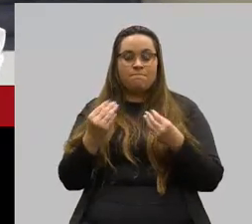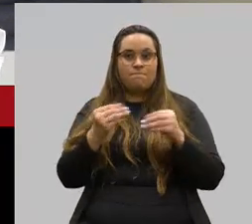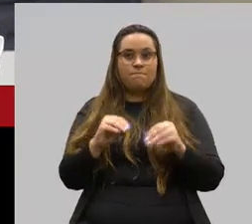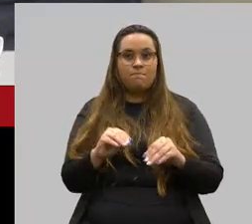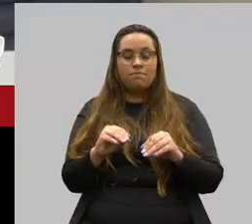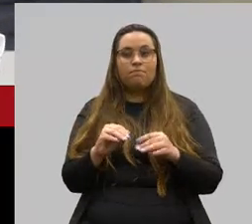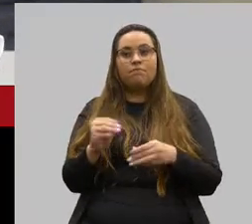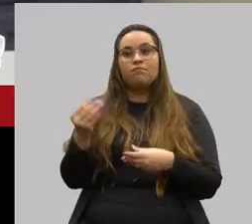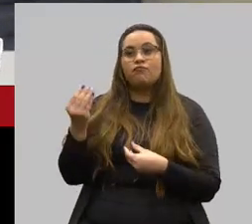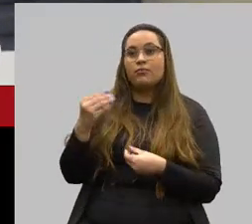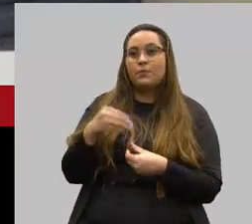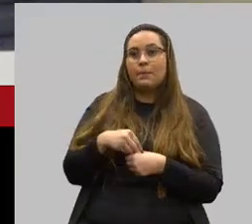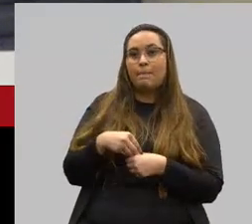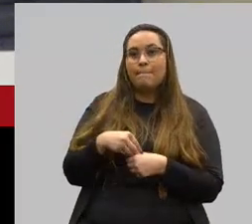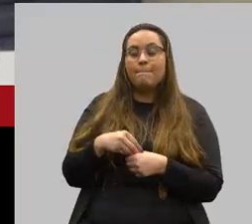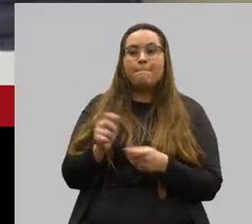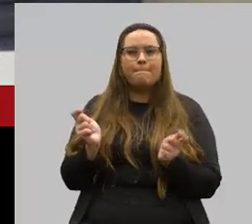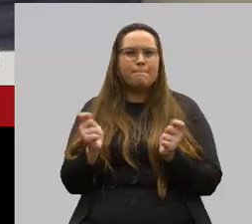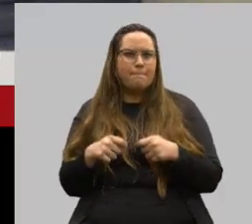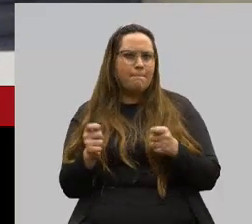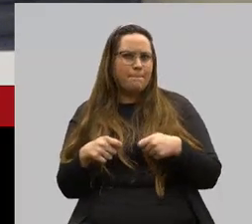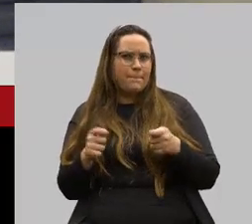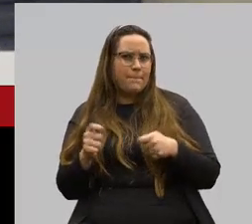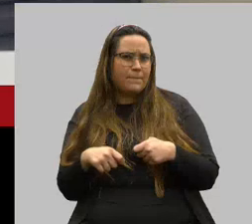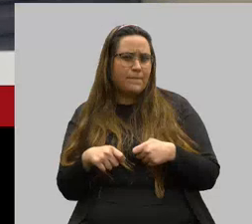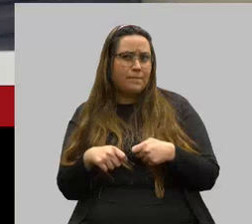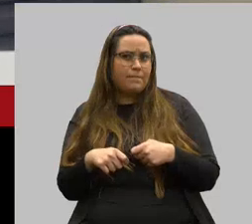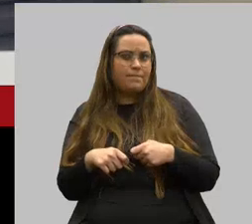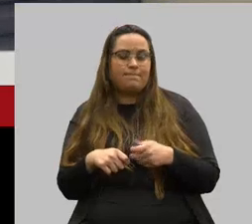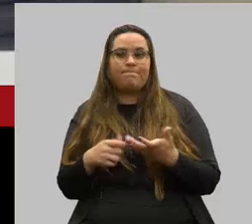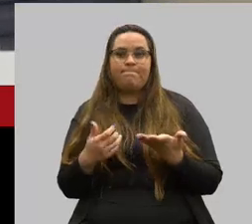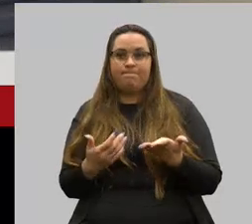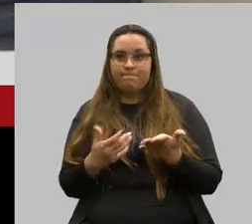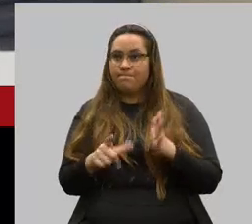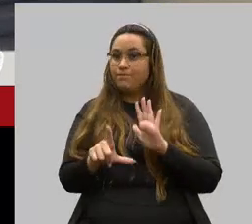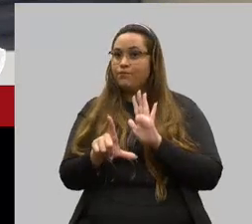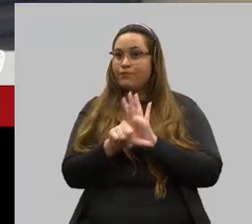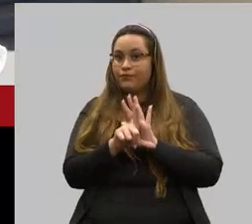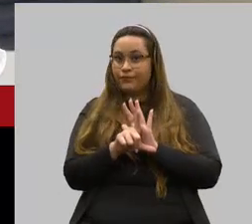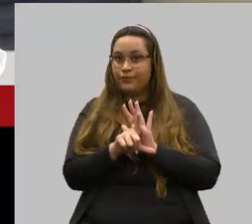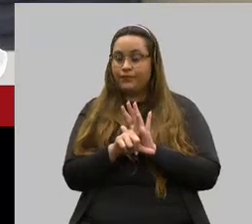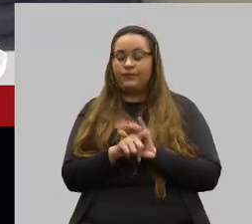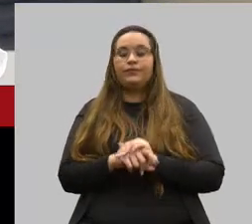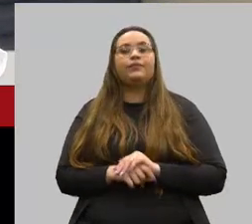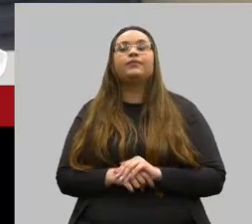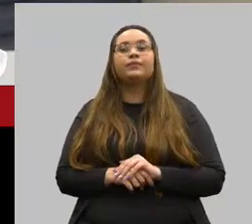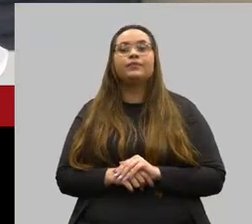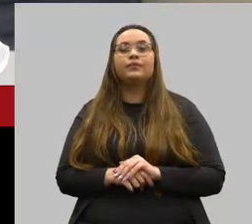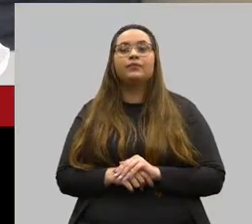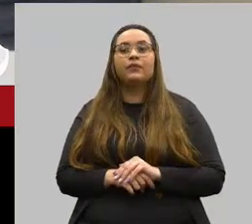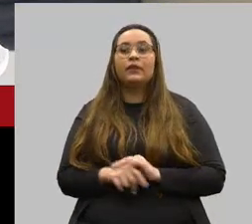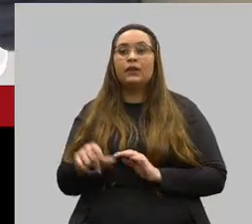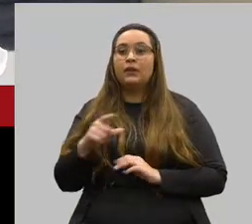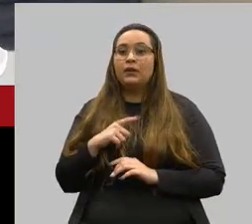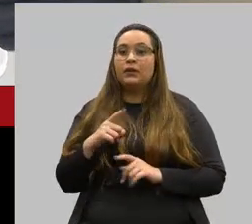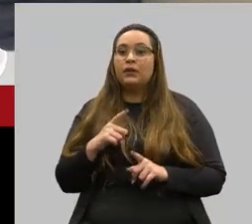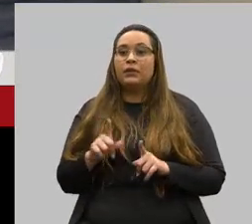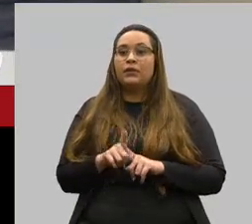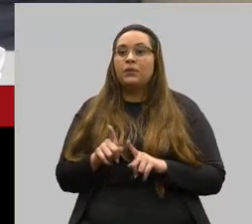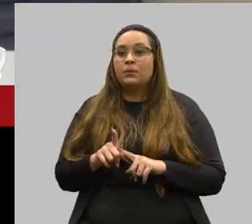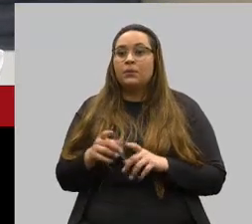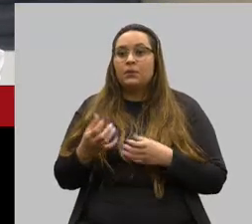né do do das possibilidades legais tanto é que temos já né um concurso eh